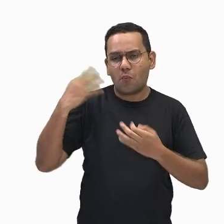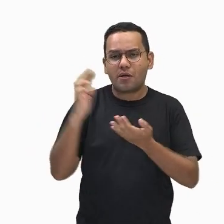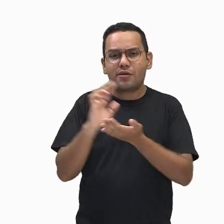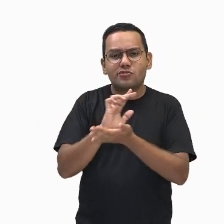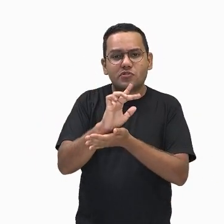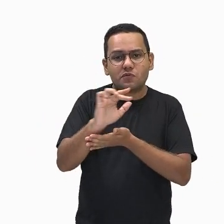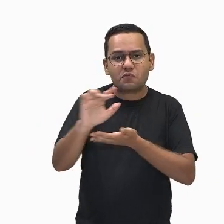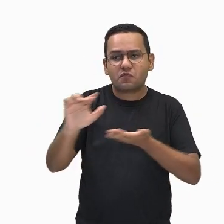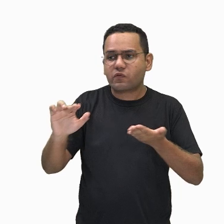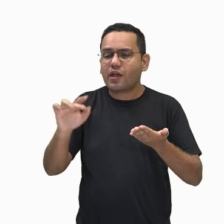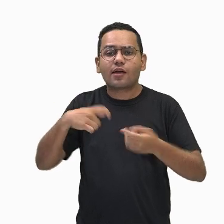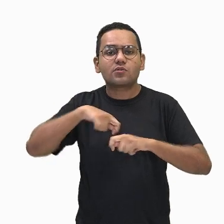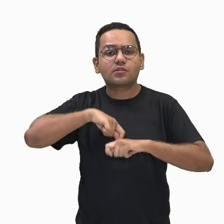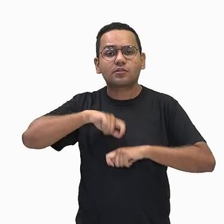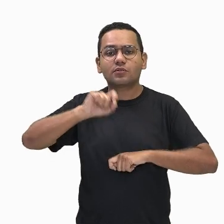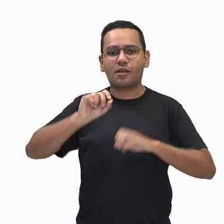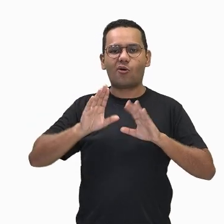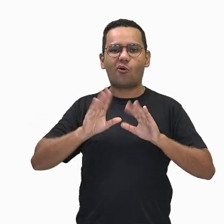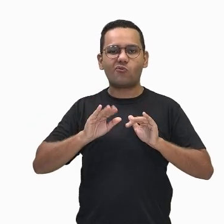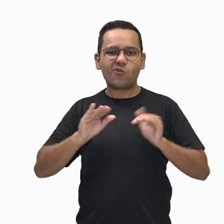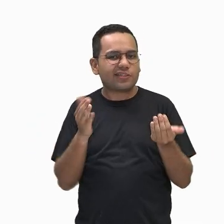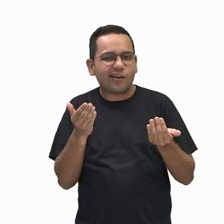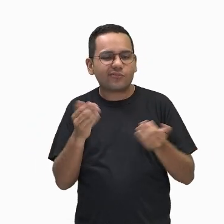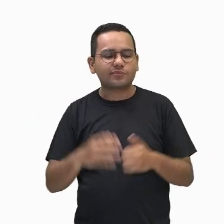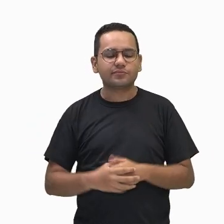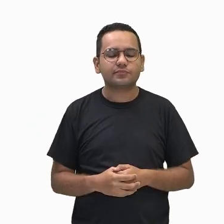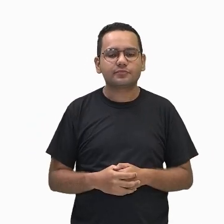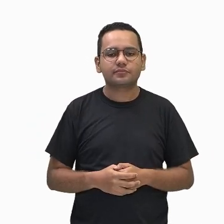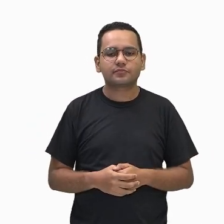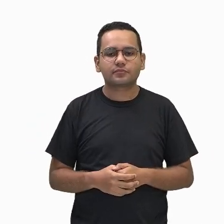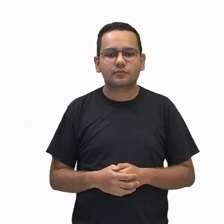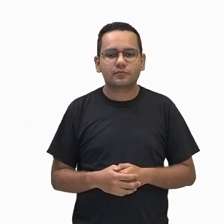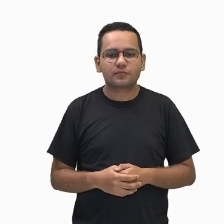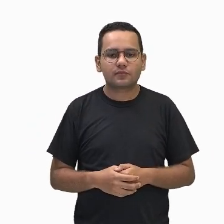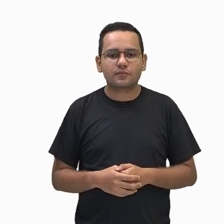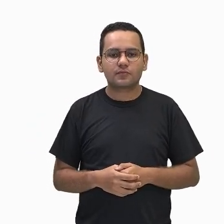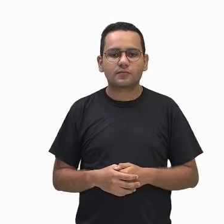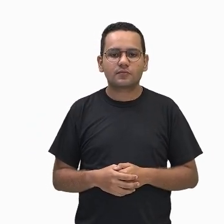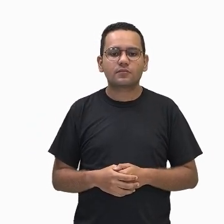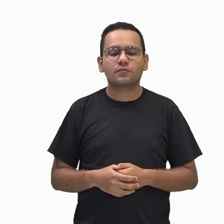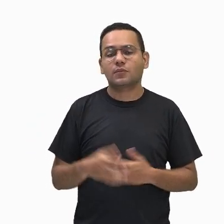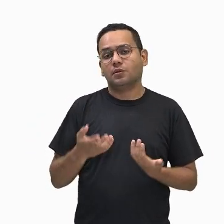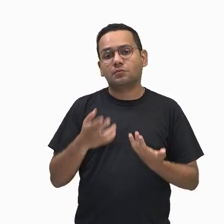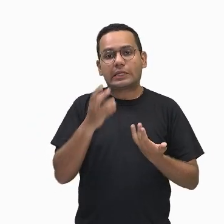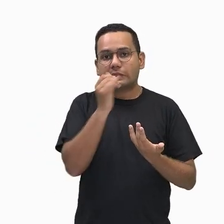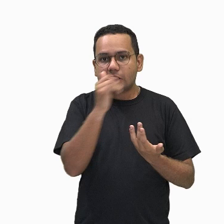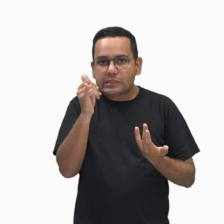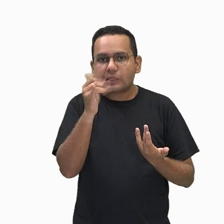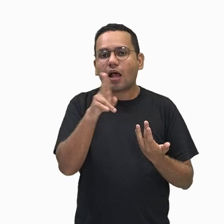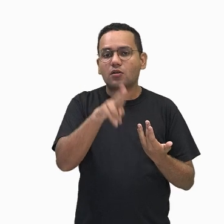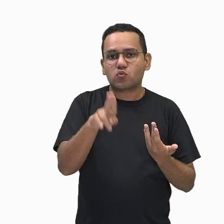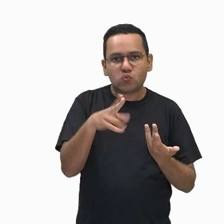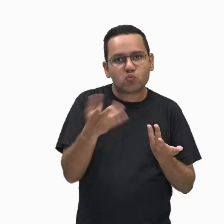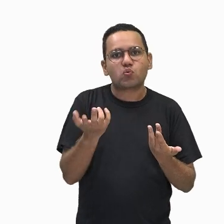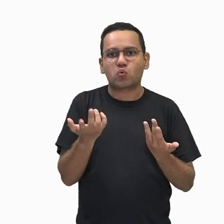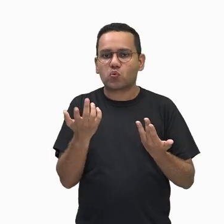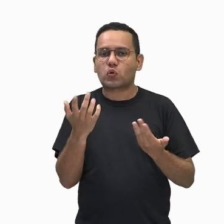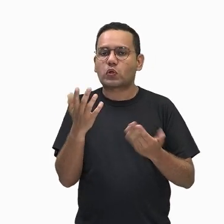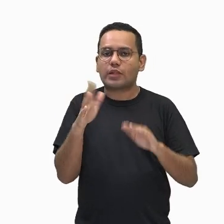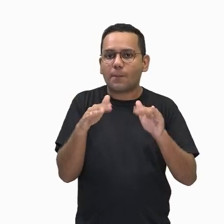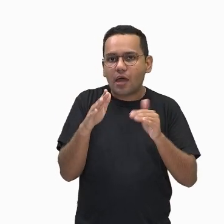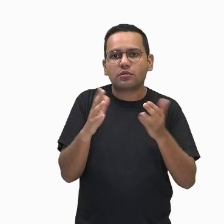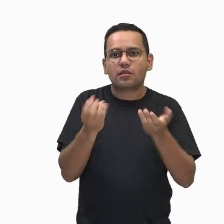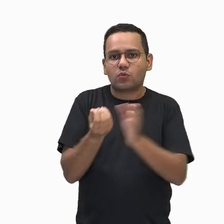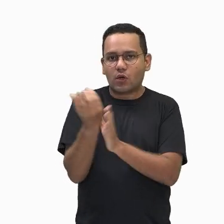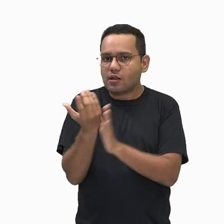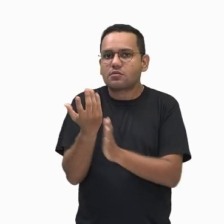criatividade química. O nosso futuro energético depende da química, assim como atingir